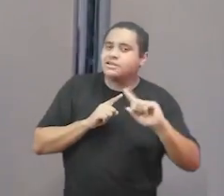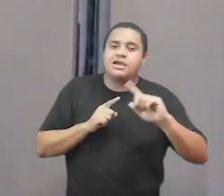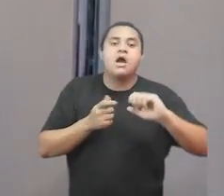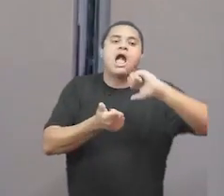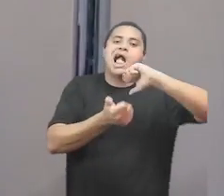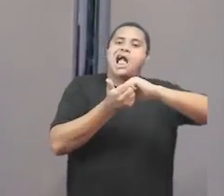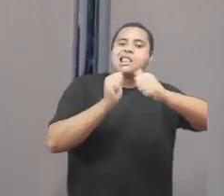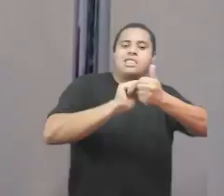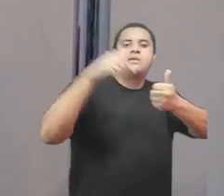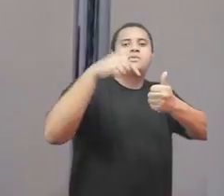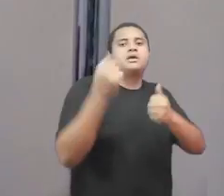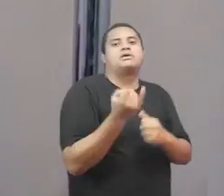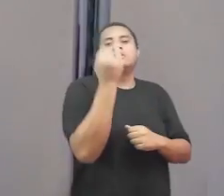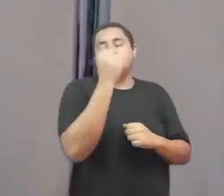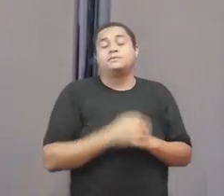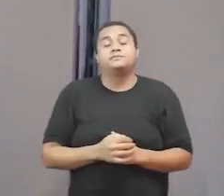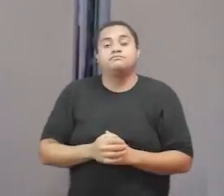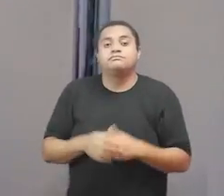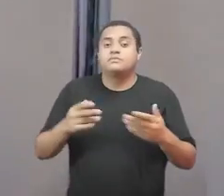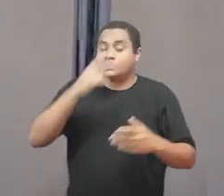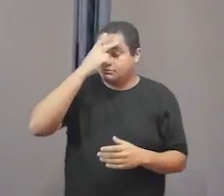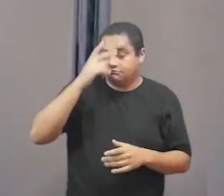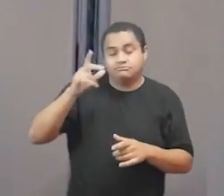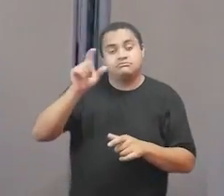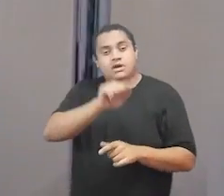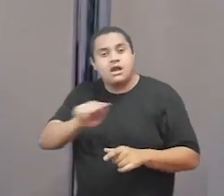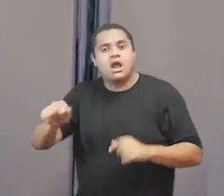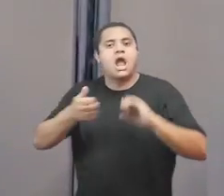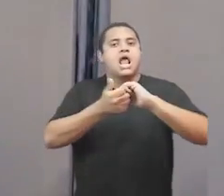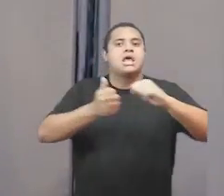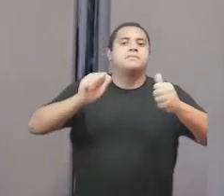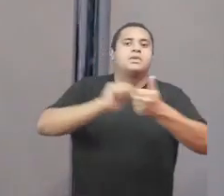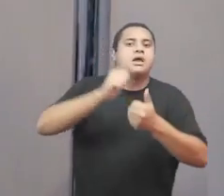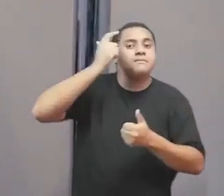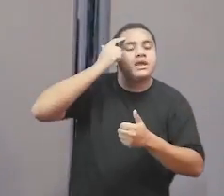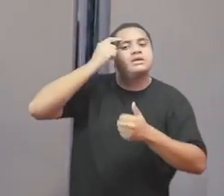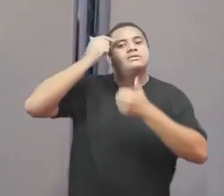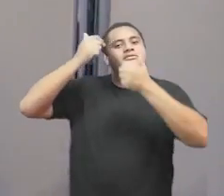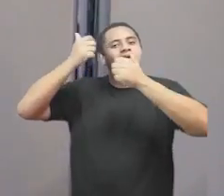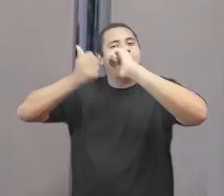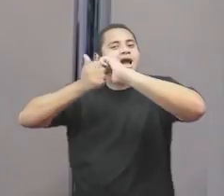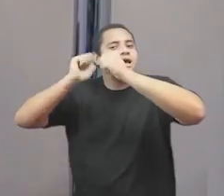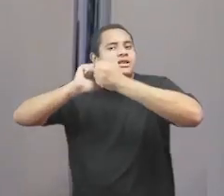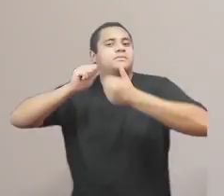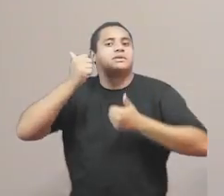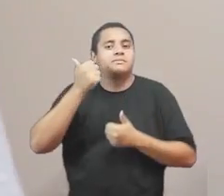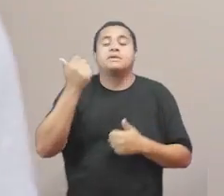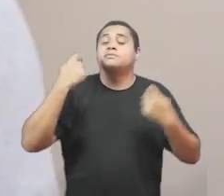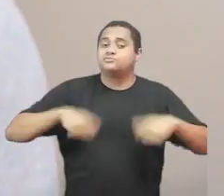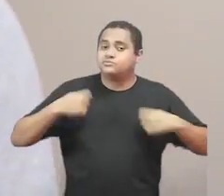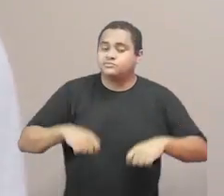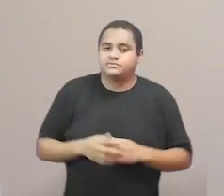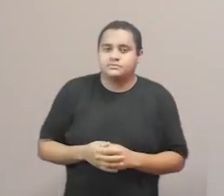que mais se adapta às mudanças. Quem mais se adapta às mudanças? A mente flexível. A mente que está aberta a mudar.